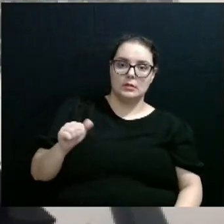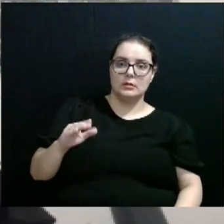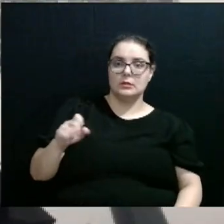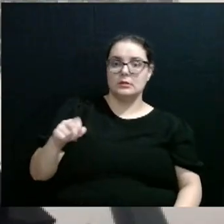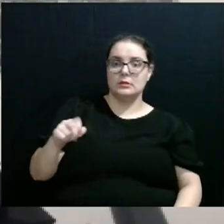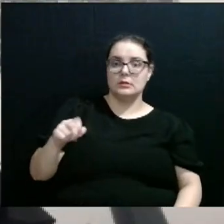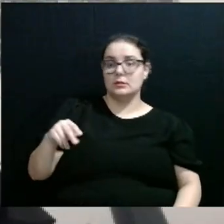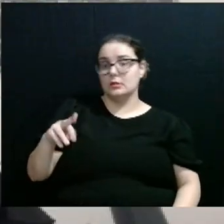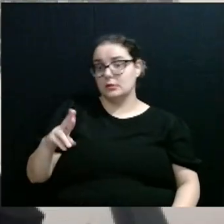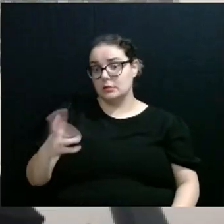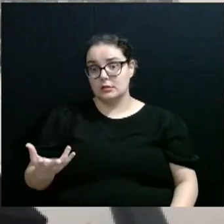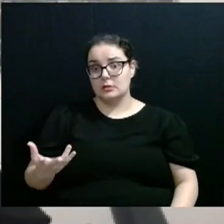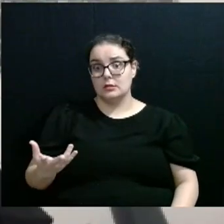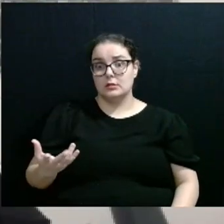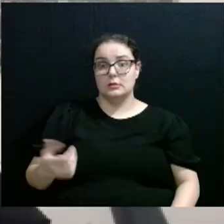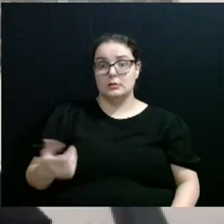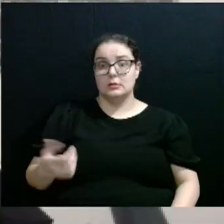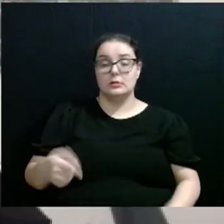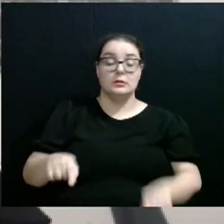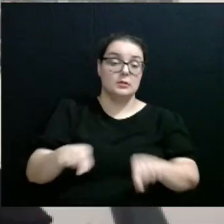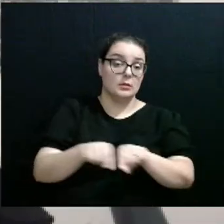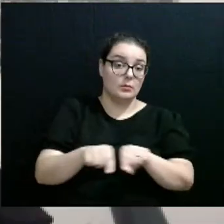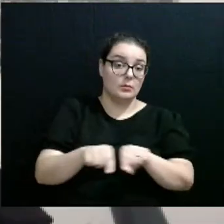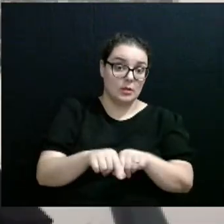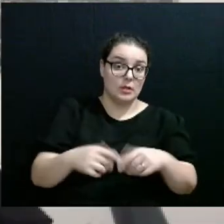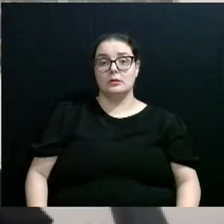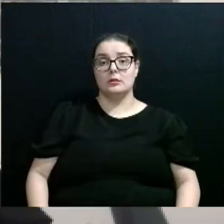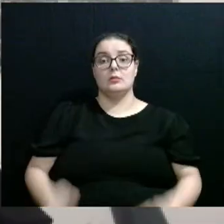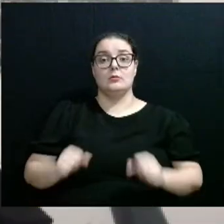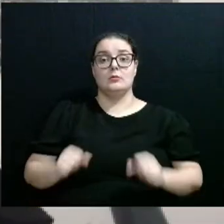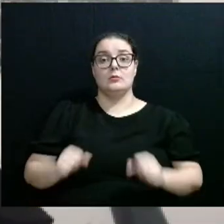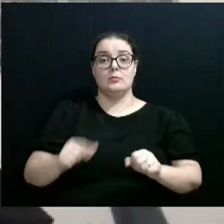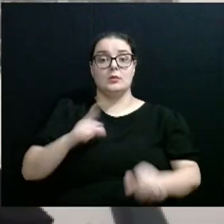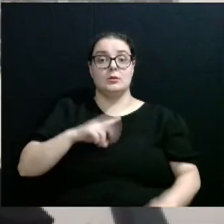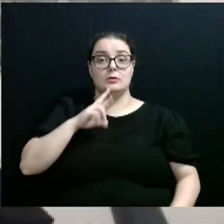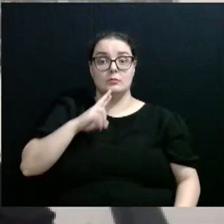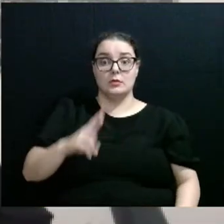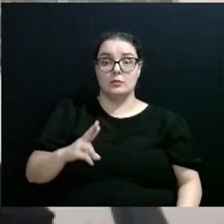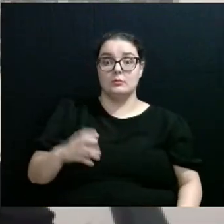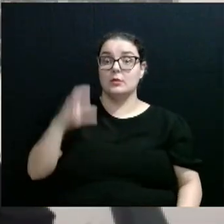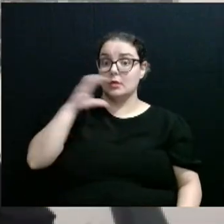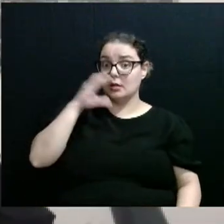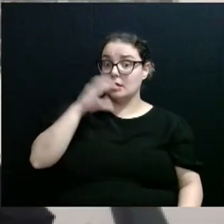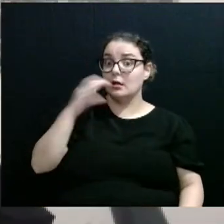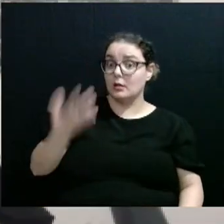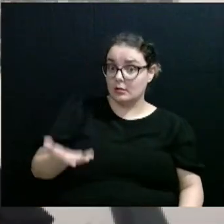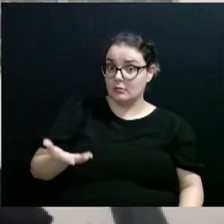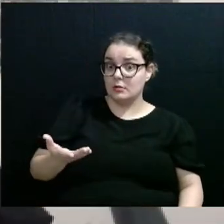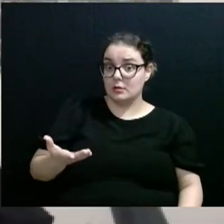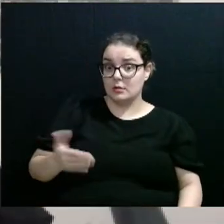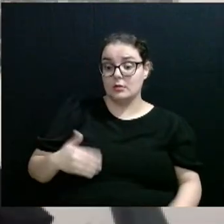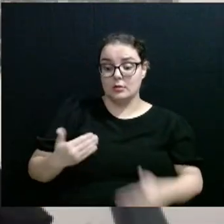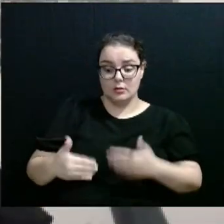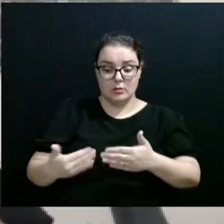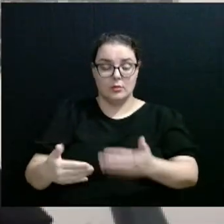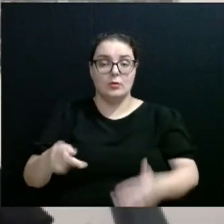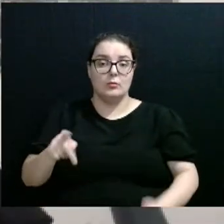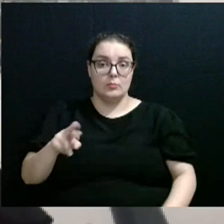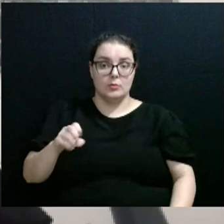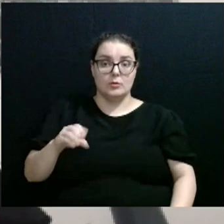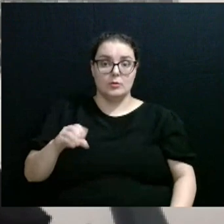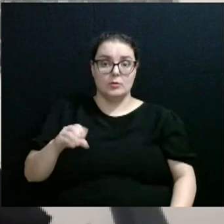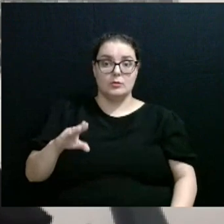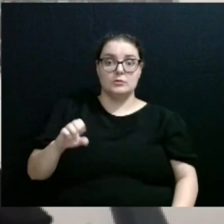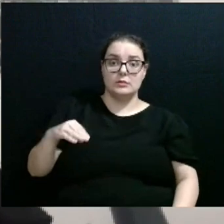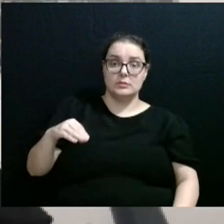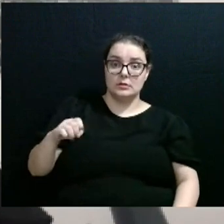sem contar que também você pode ter uma resposta mais rápida naquele processamento, porque ele está sendo processado, você